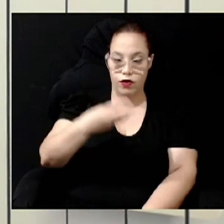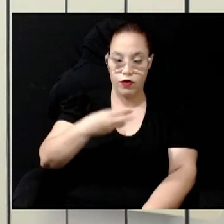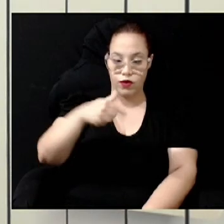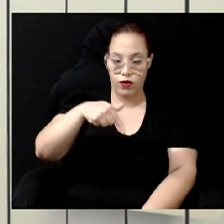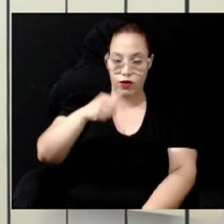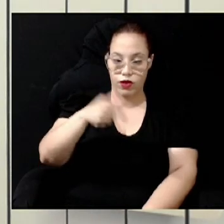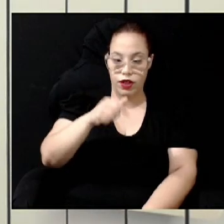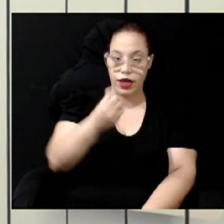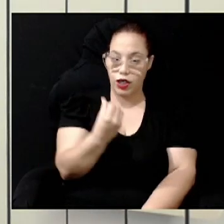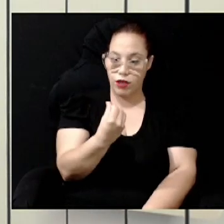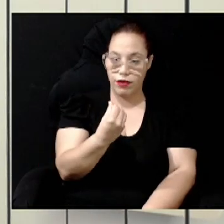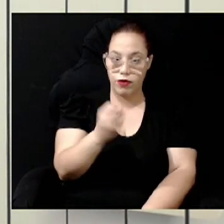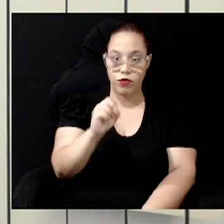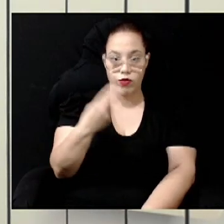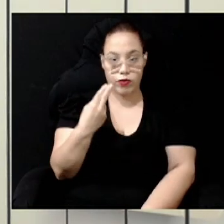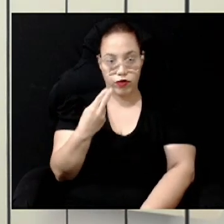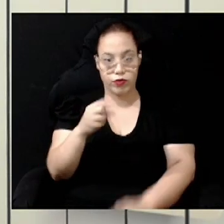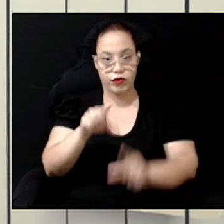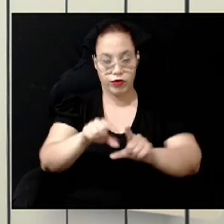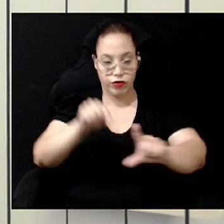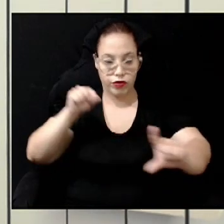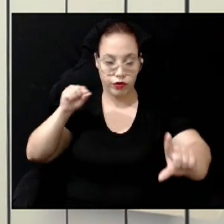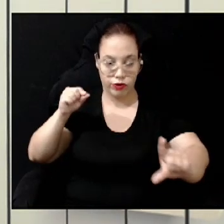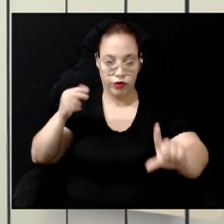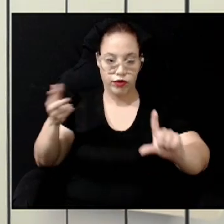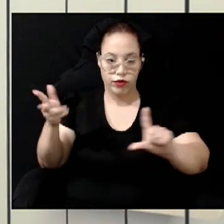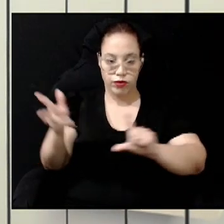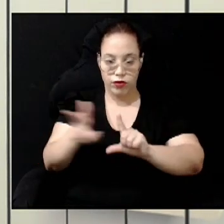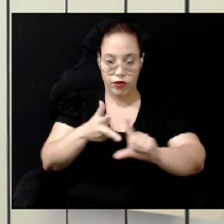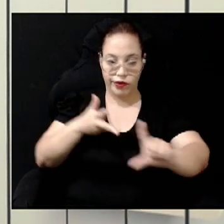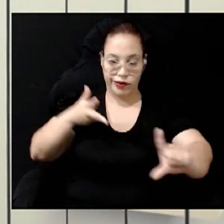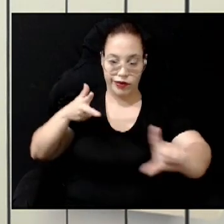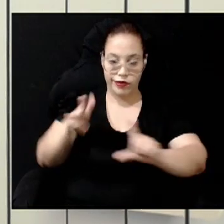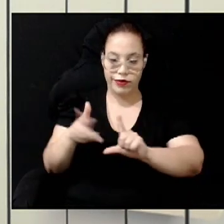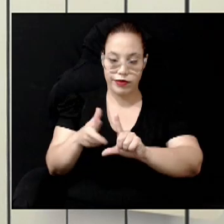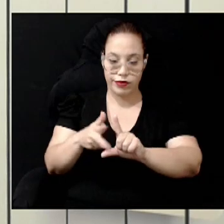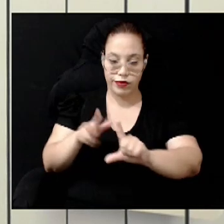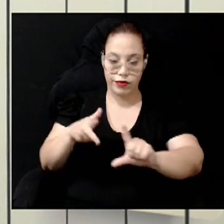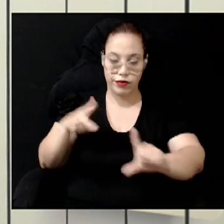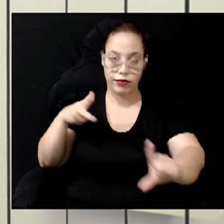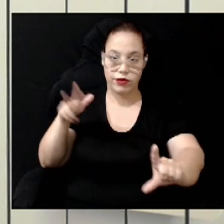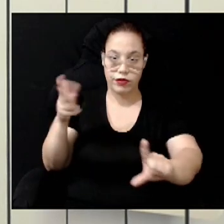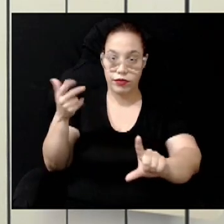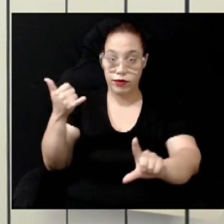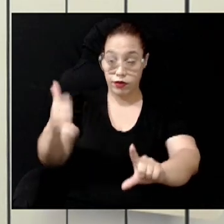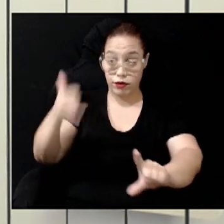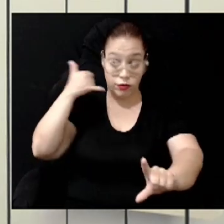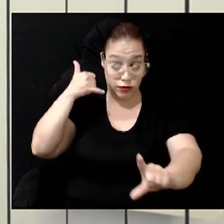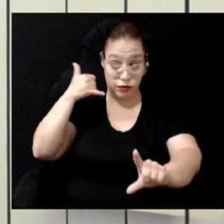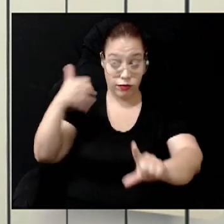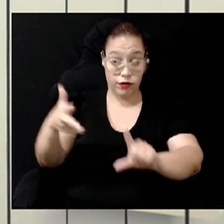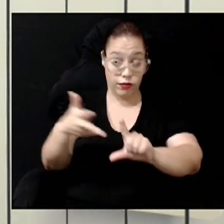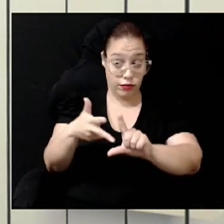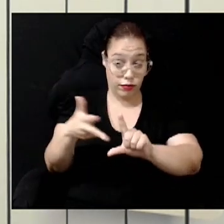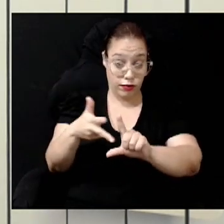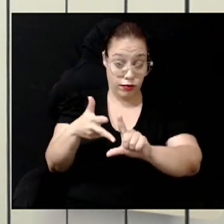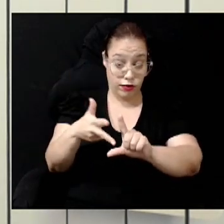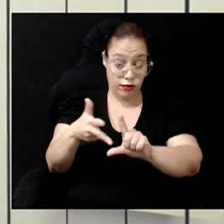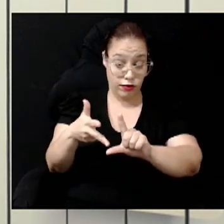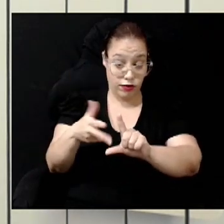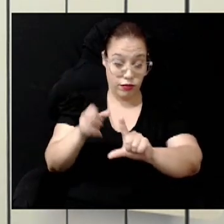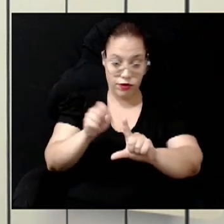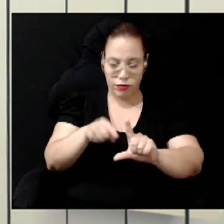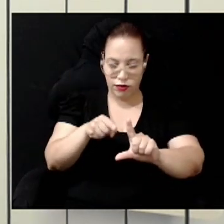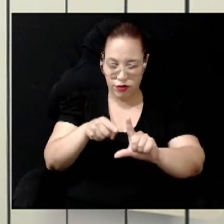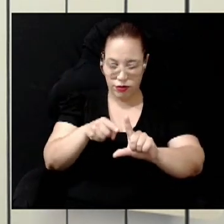978293776. Ou você tem a opção de enviar esta mensagem pelo nosso QR Code com a câmera do seu celular apontada aqui, para